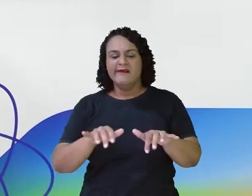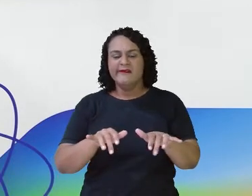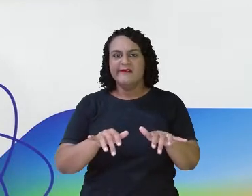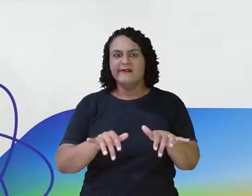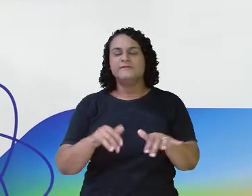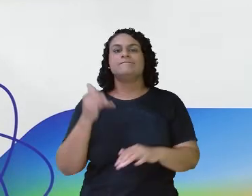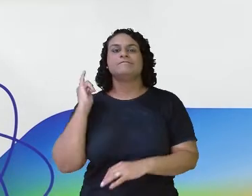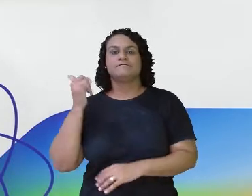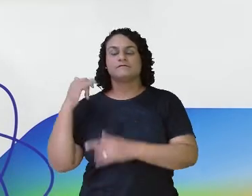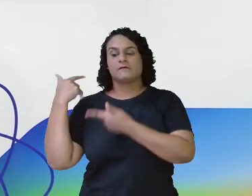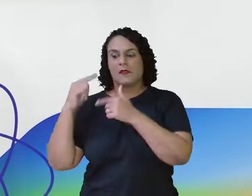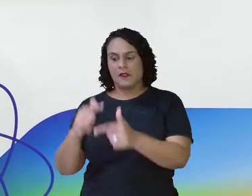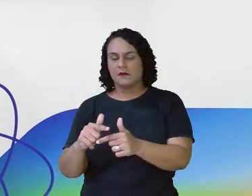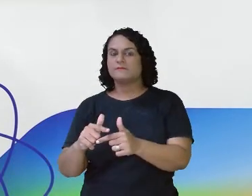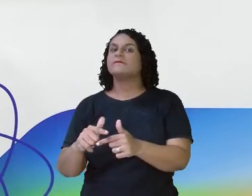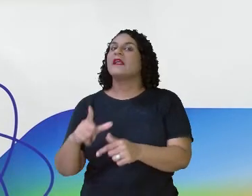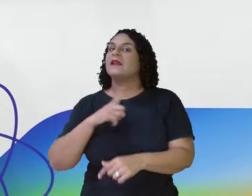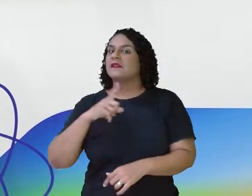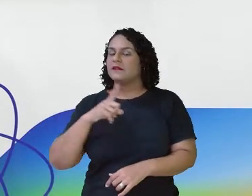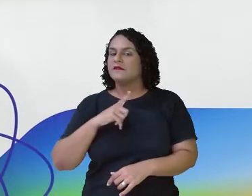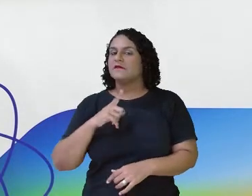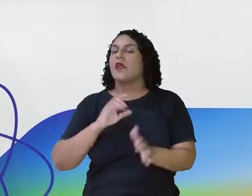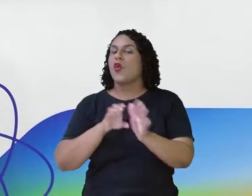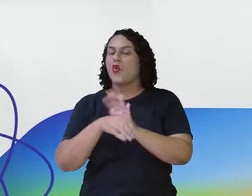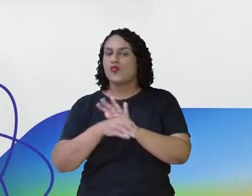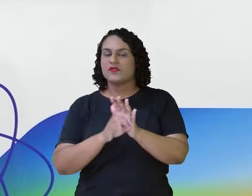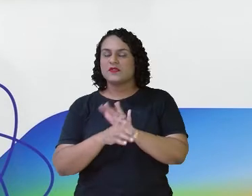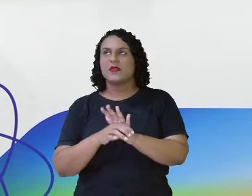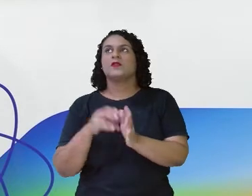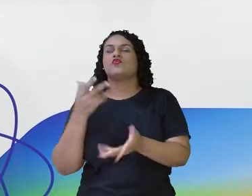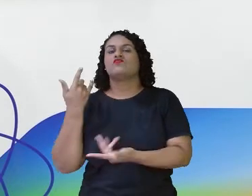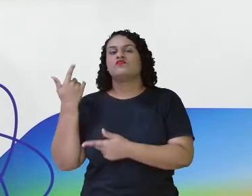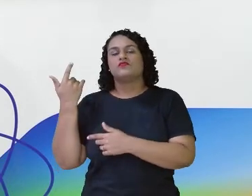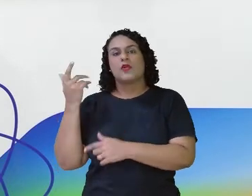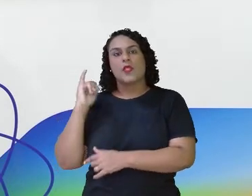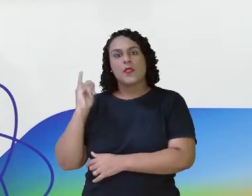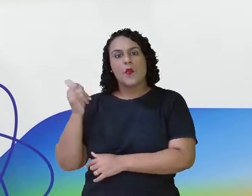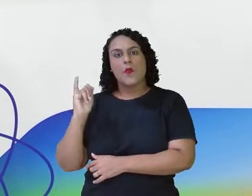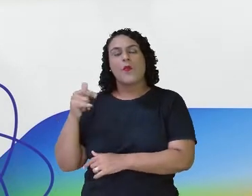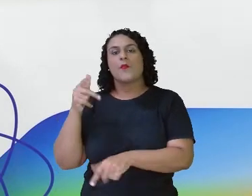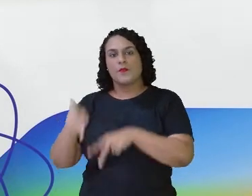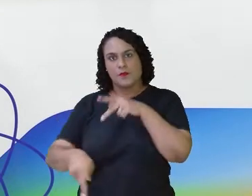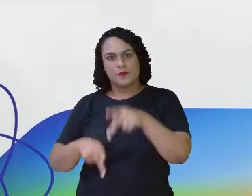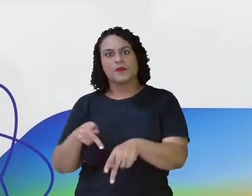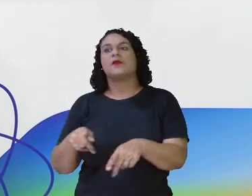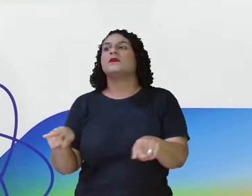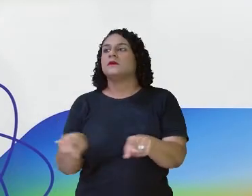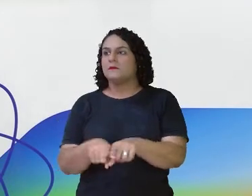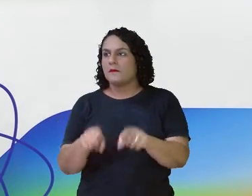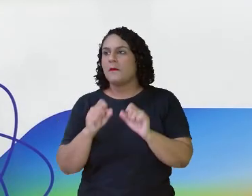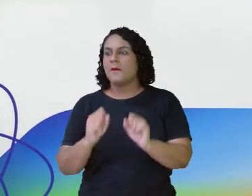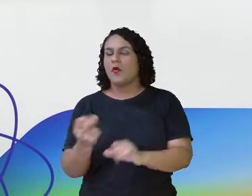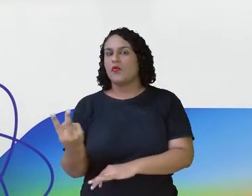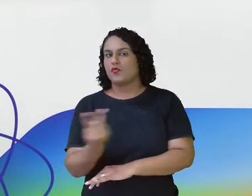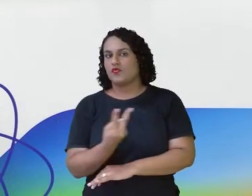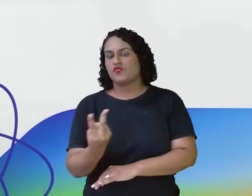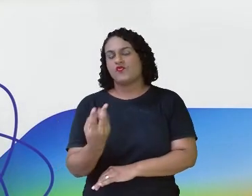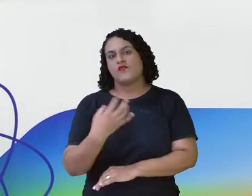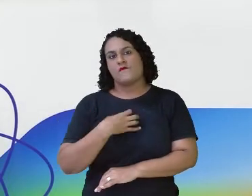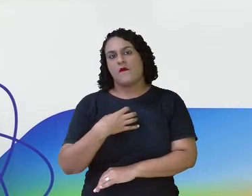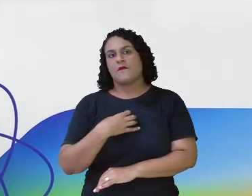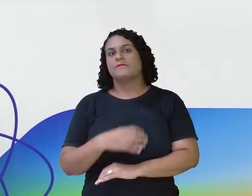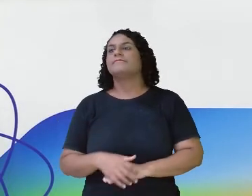aparecer definição de conto popular, não é que o site lá se enganou, não. É porque são chamados das duas formas. Então,